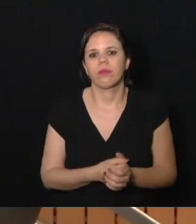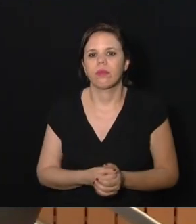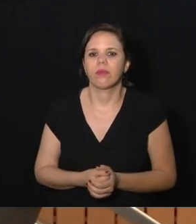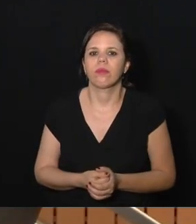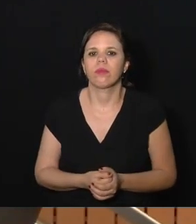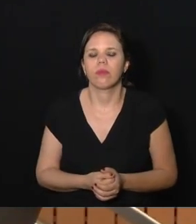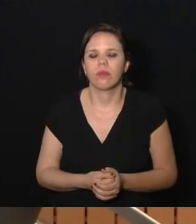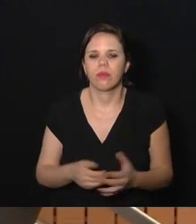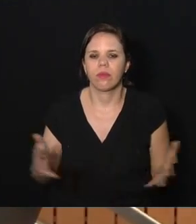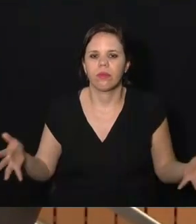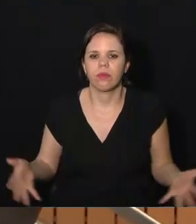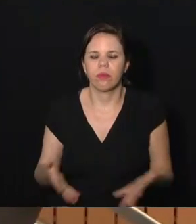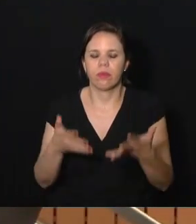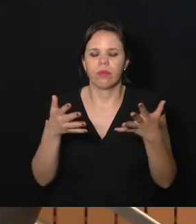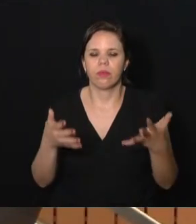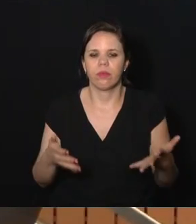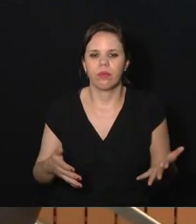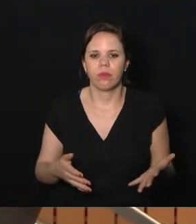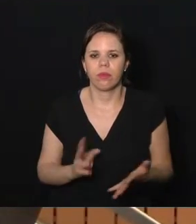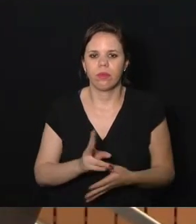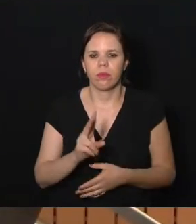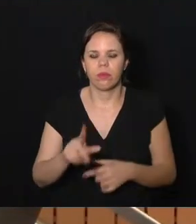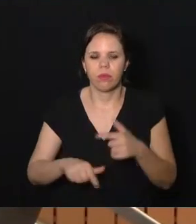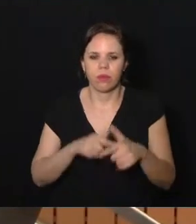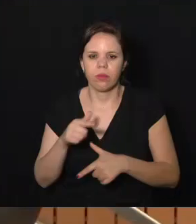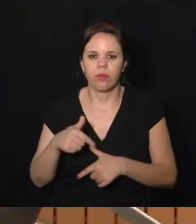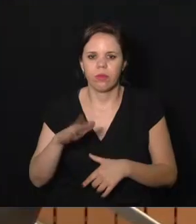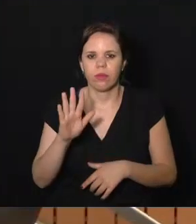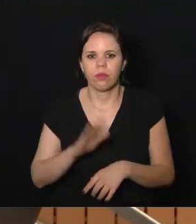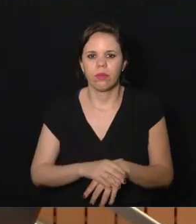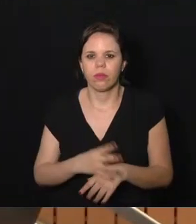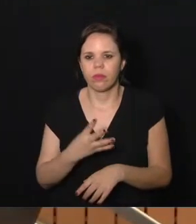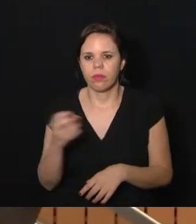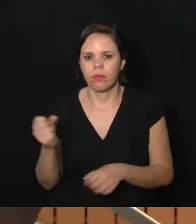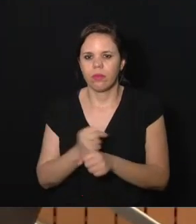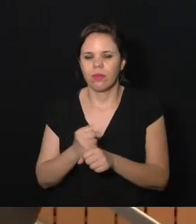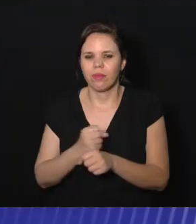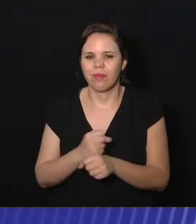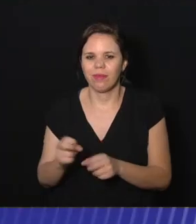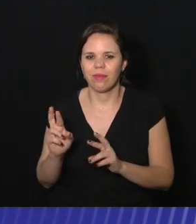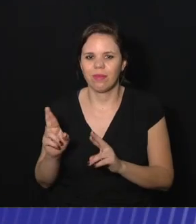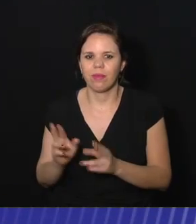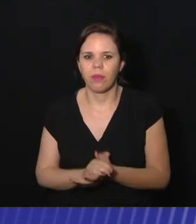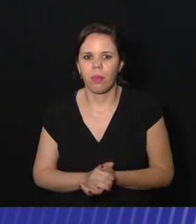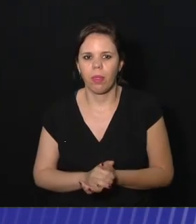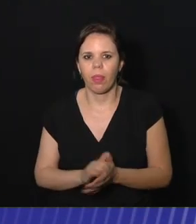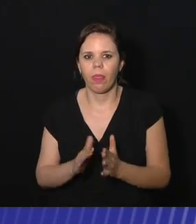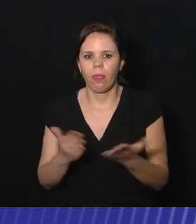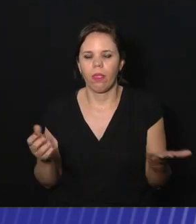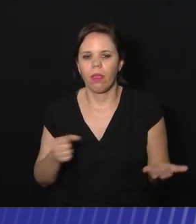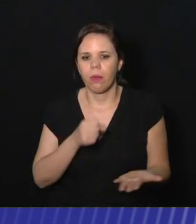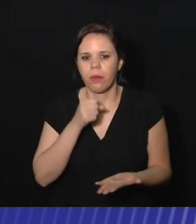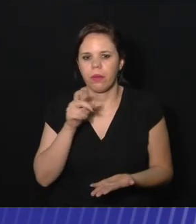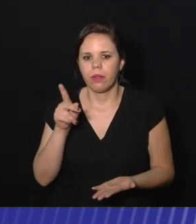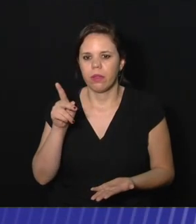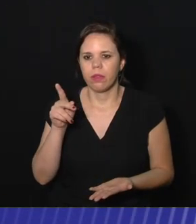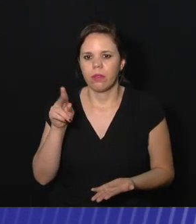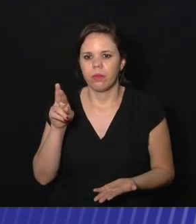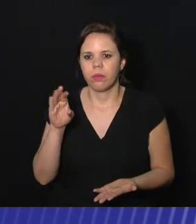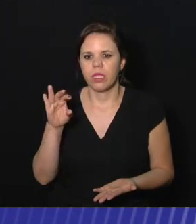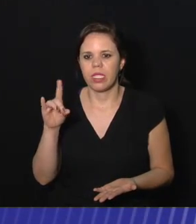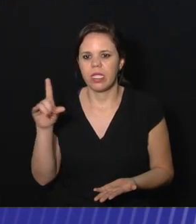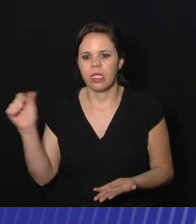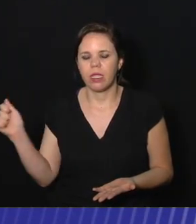vai me dar aí um combustível para atuar, espero eu, mais uns 40 anos. A jornalista Priscila Fidalgo